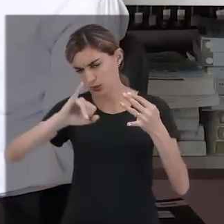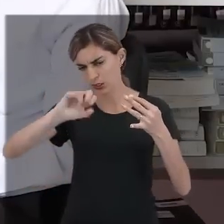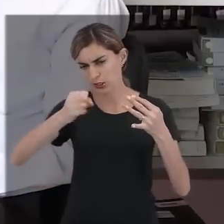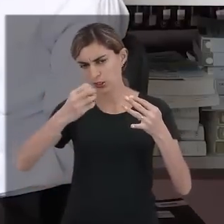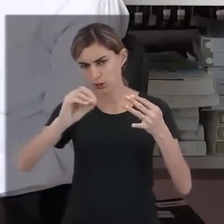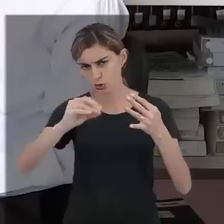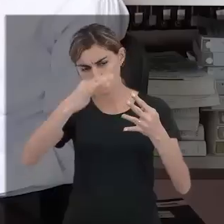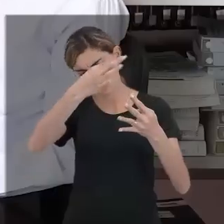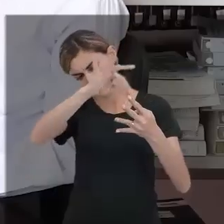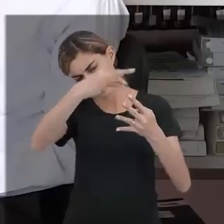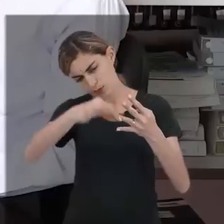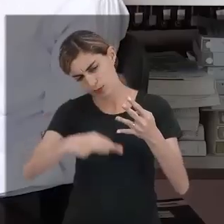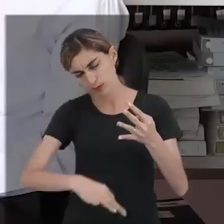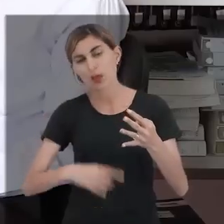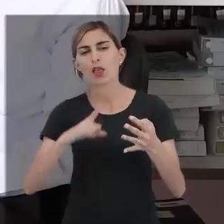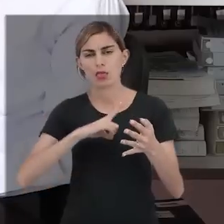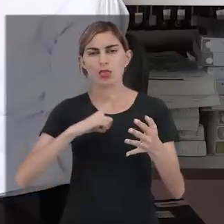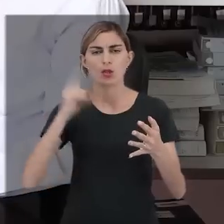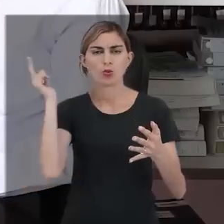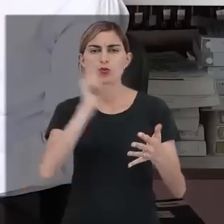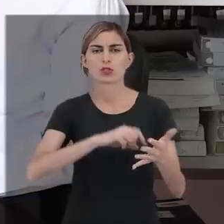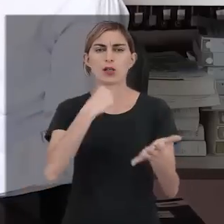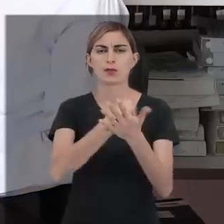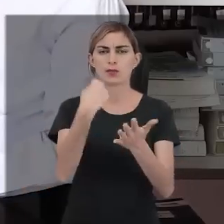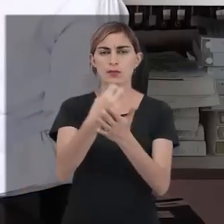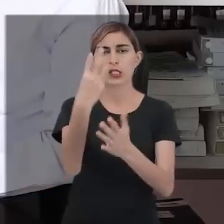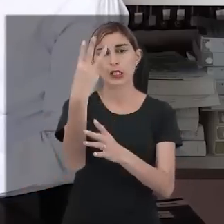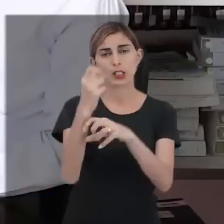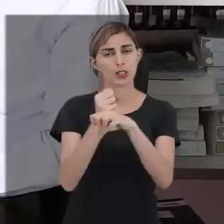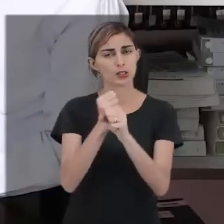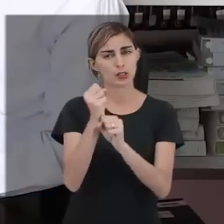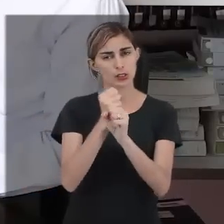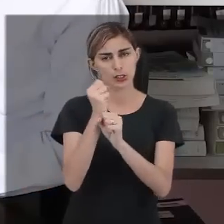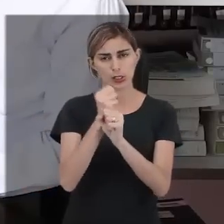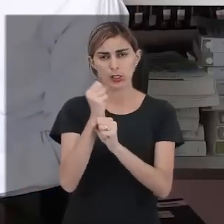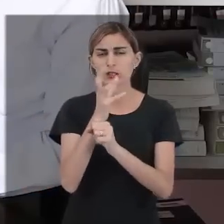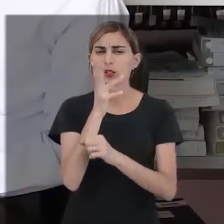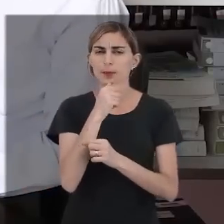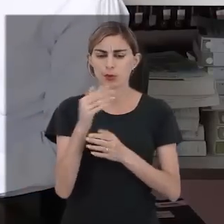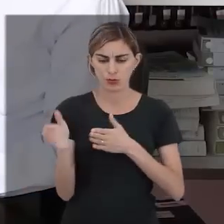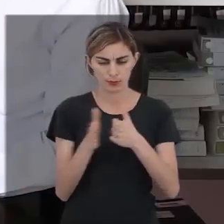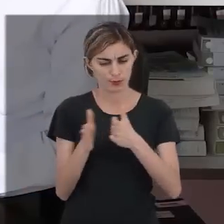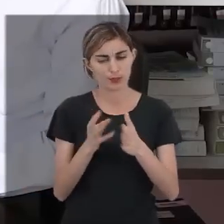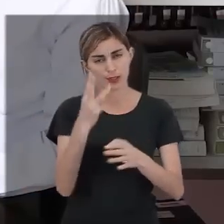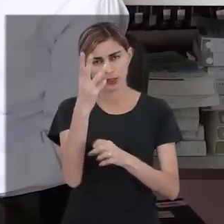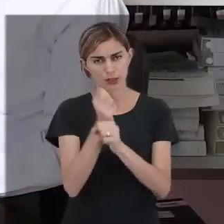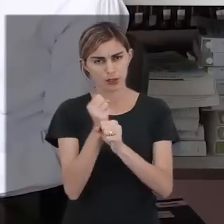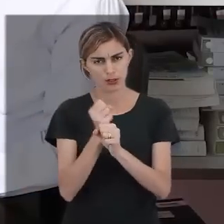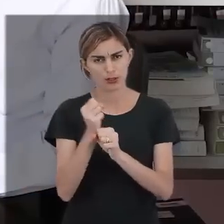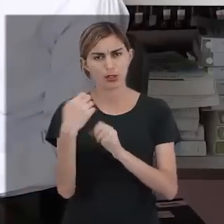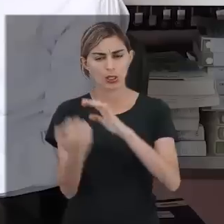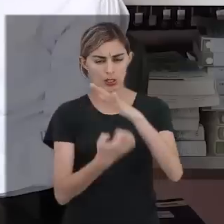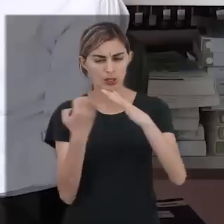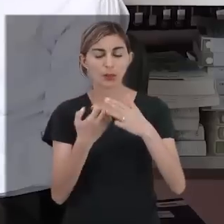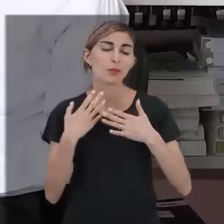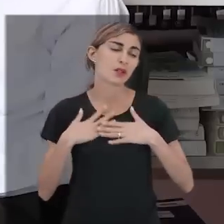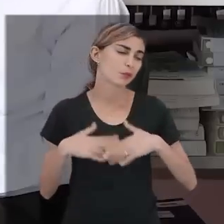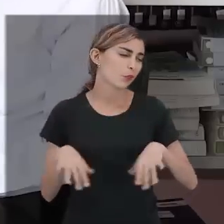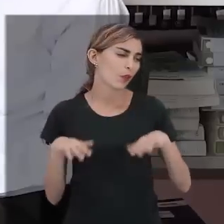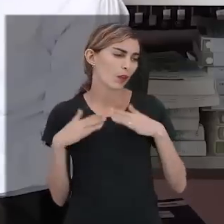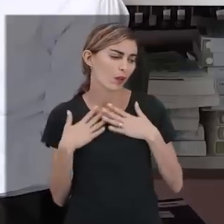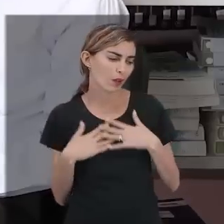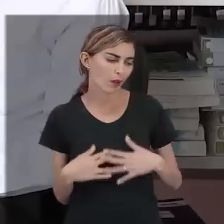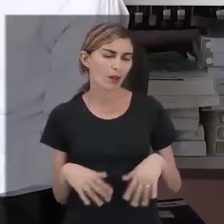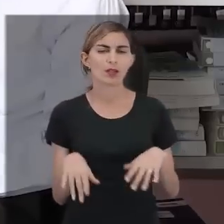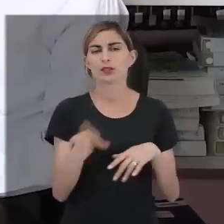vai ter essa certificação com a duração de 3 anos. Mas é importante ressaltar que a empresa ela não pode relaxar, né?